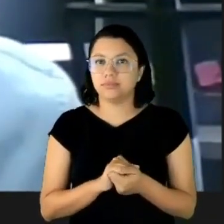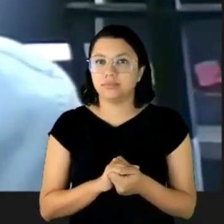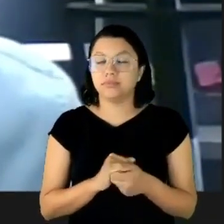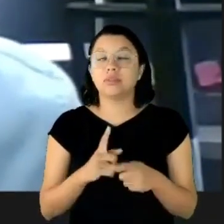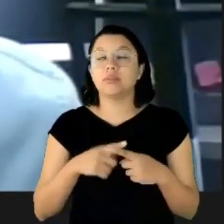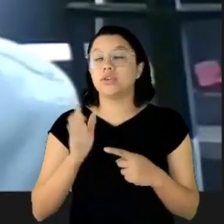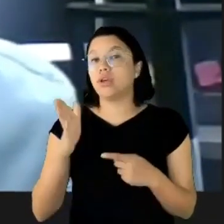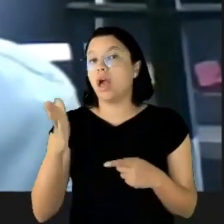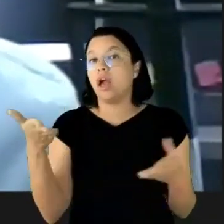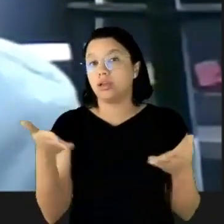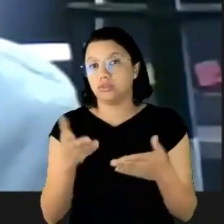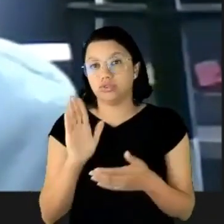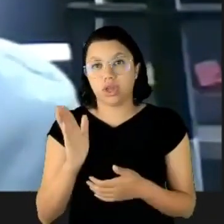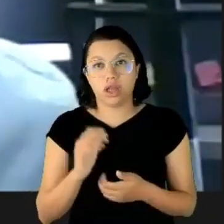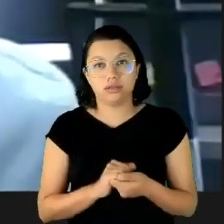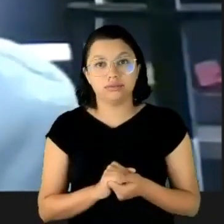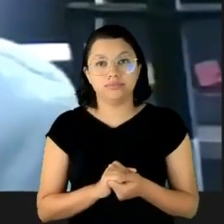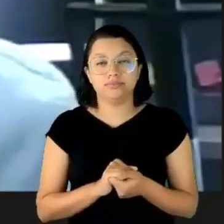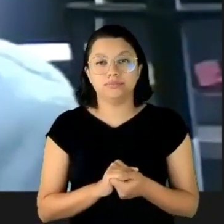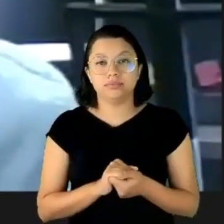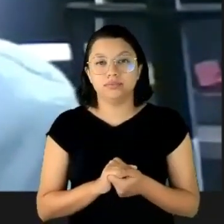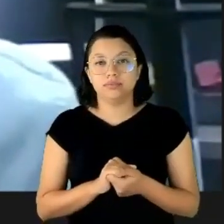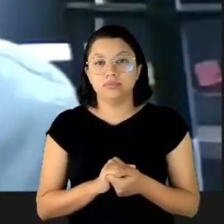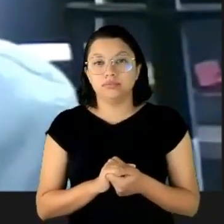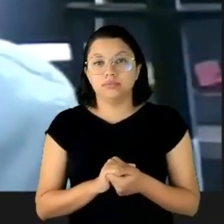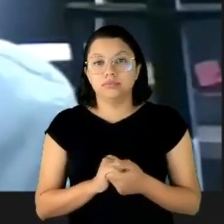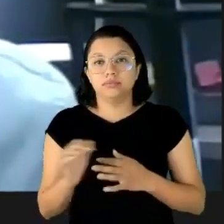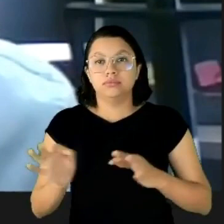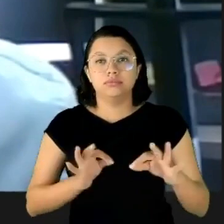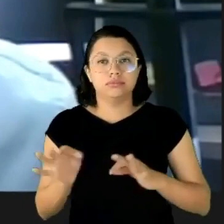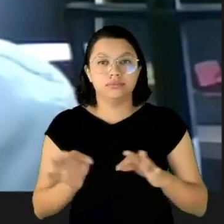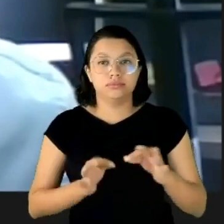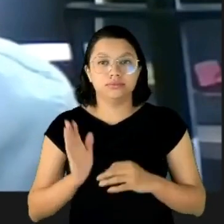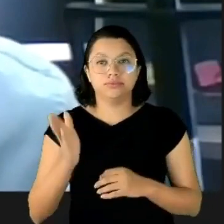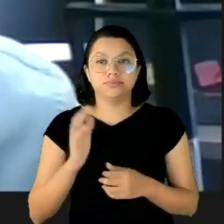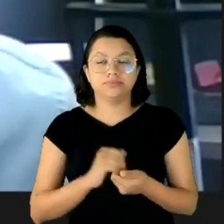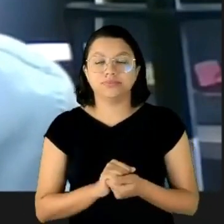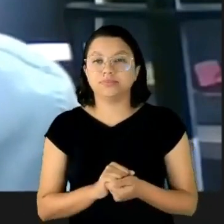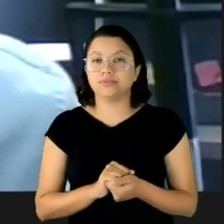mas já está aqui já já localizei